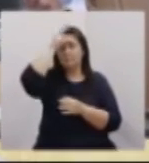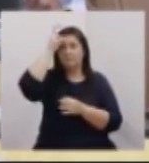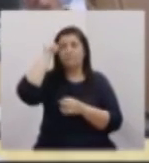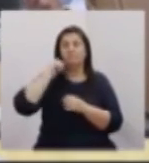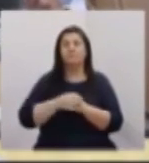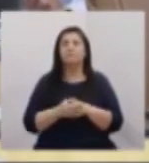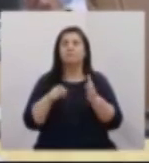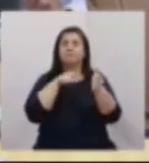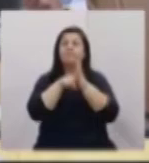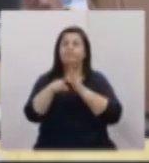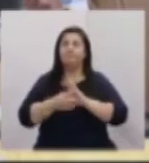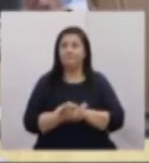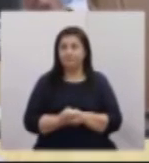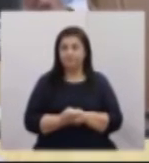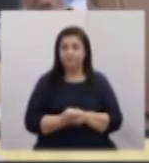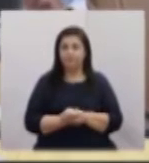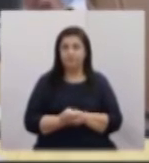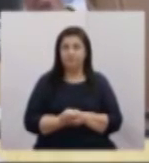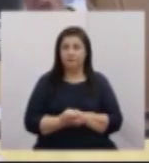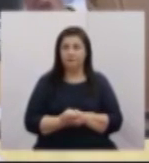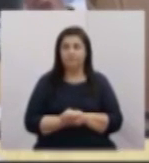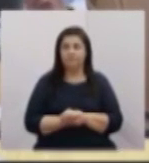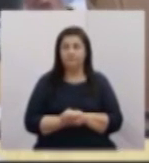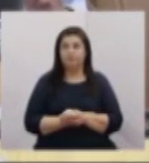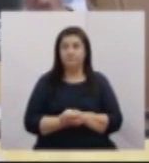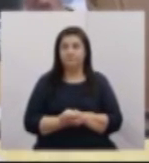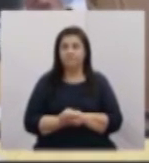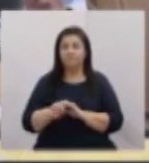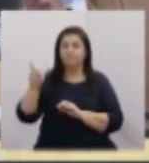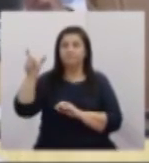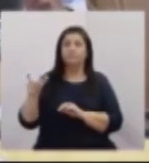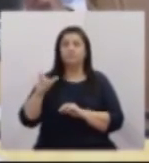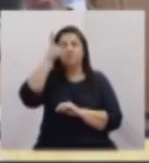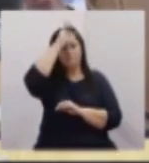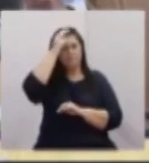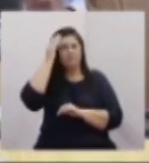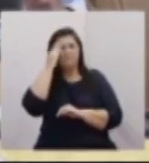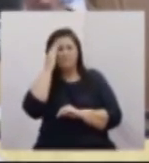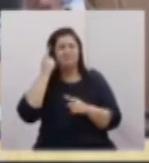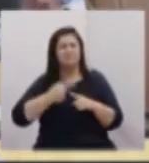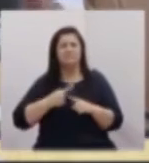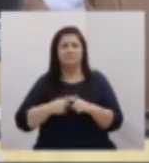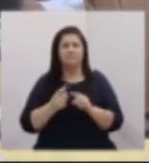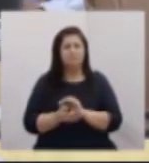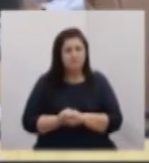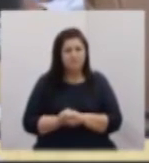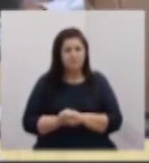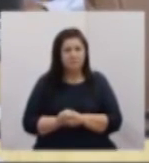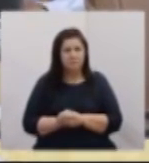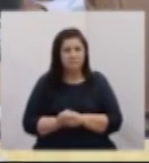Jacareí o seguinte pedido de informações. O prefeito municipal tem conhecimento do problema em questão?